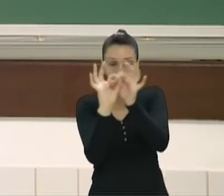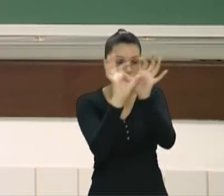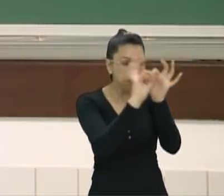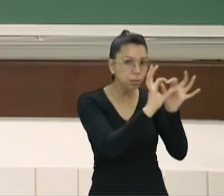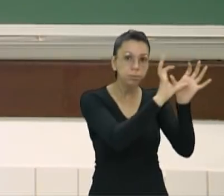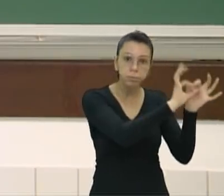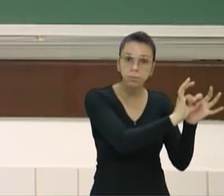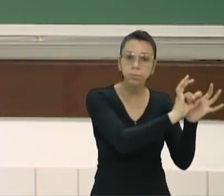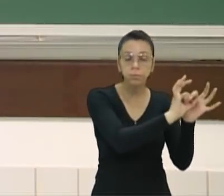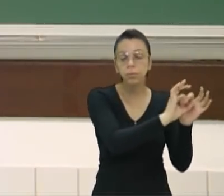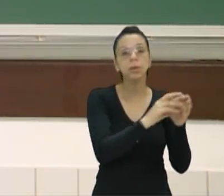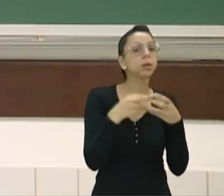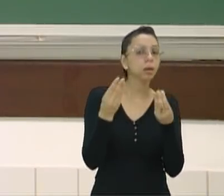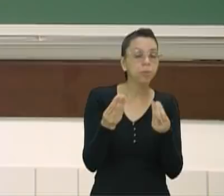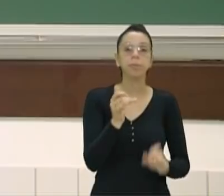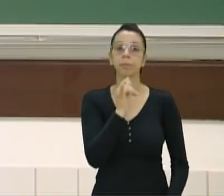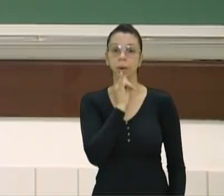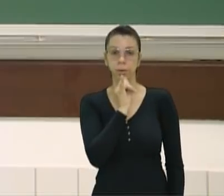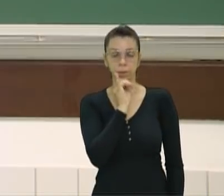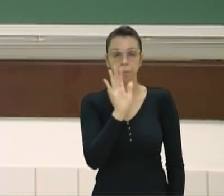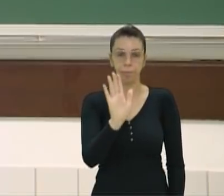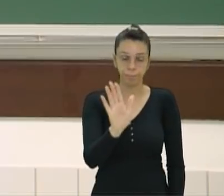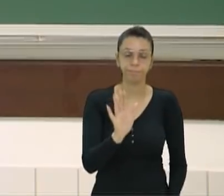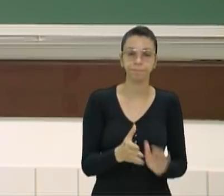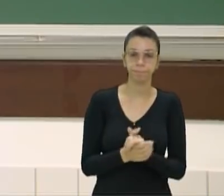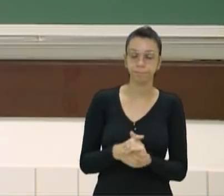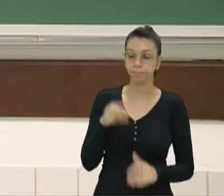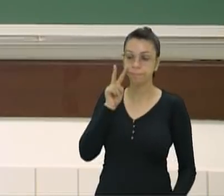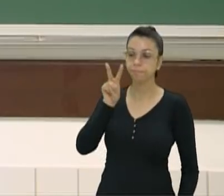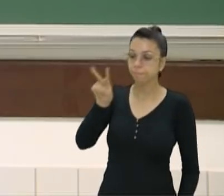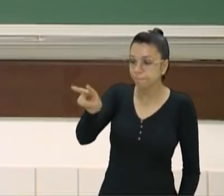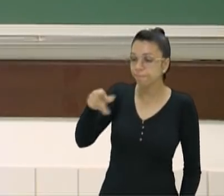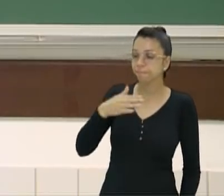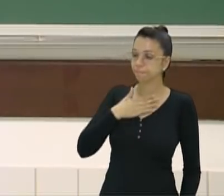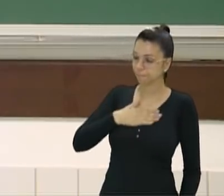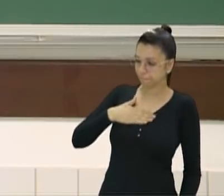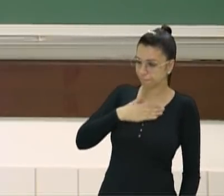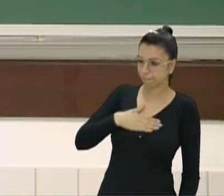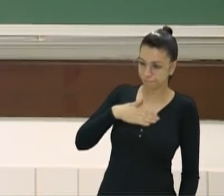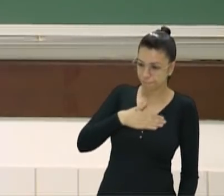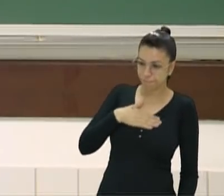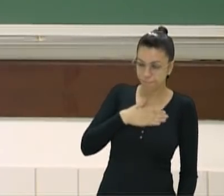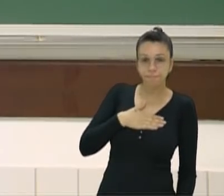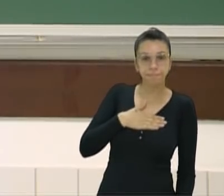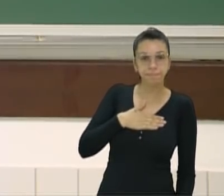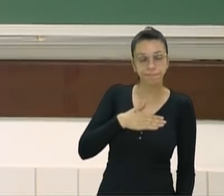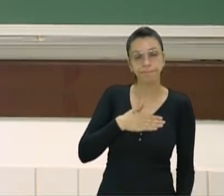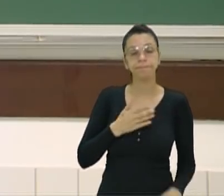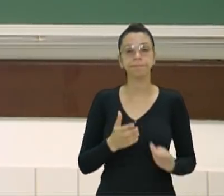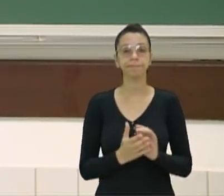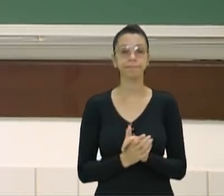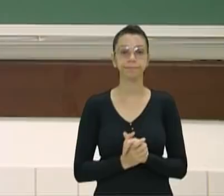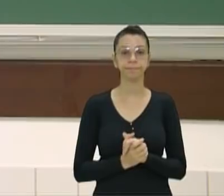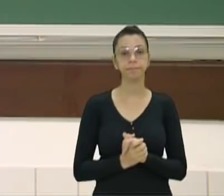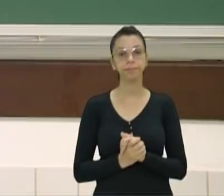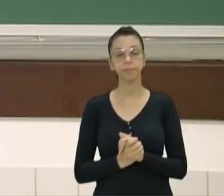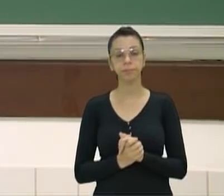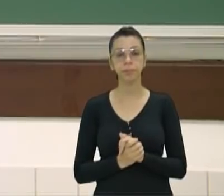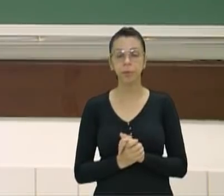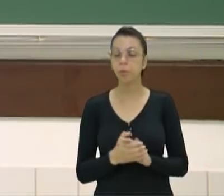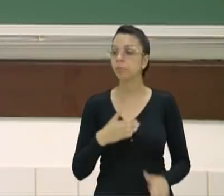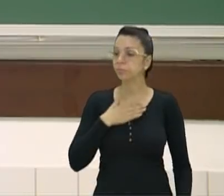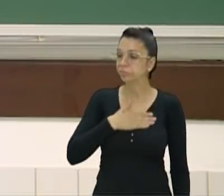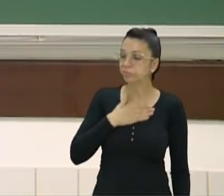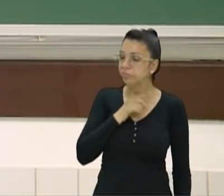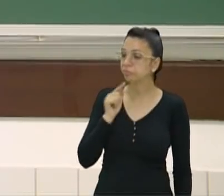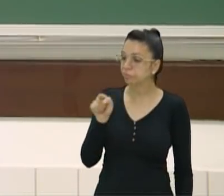exemplo, você viu algo que você gosta, né? Então, você se deparou com algo que você gosta. E aí, a partir daquilo,